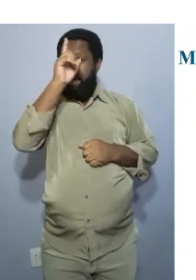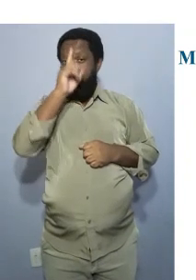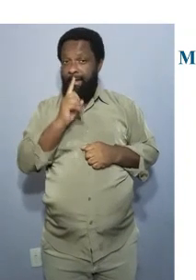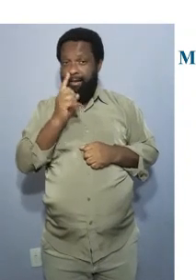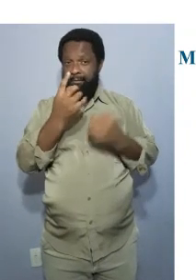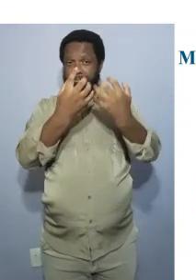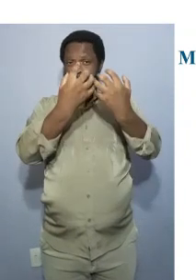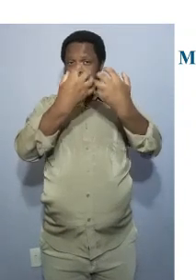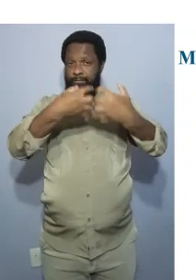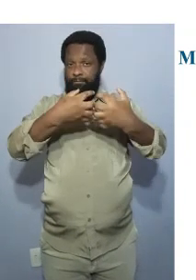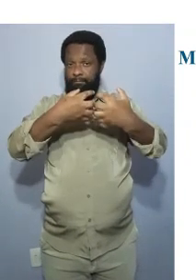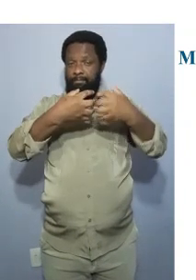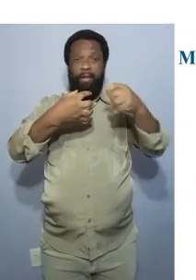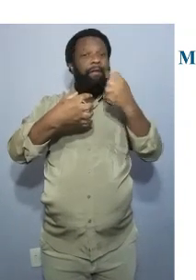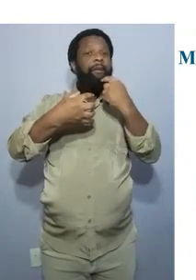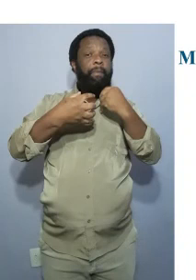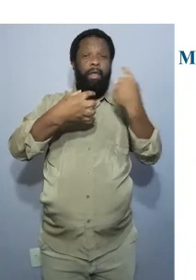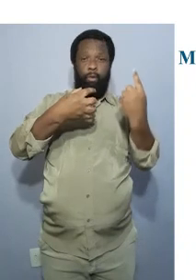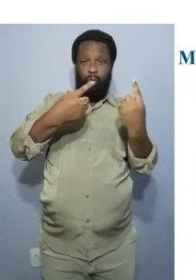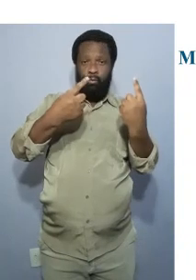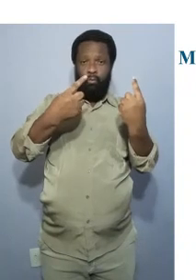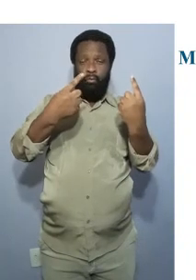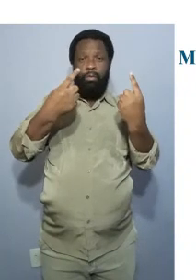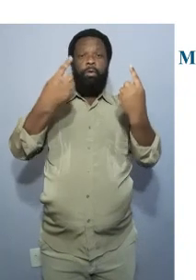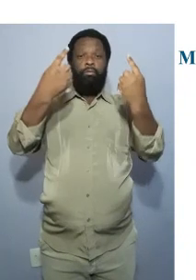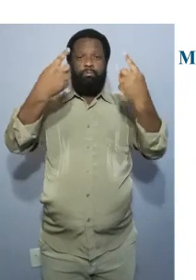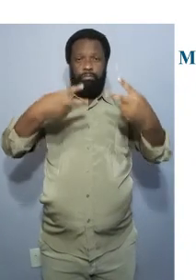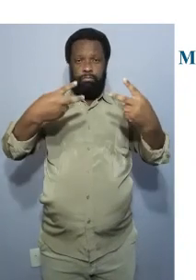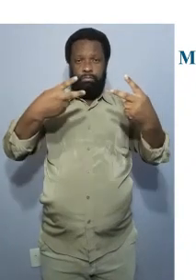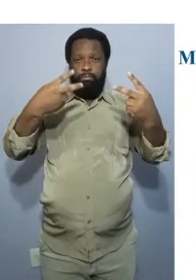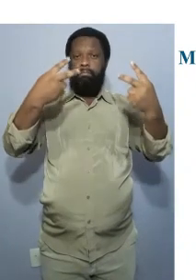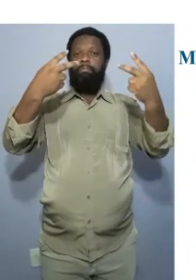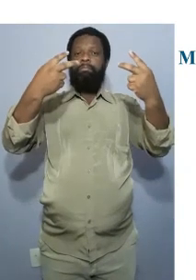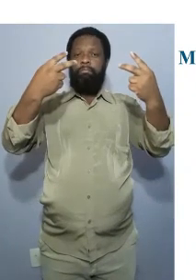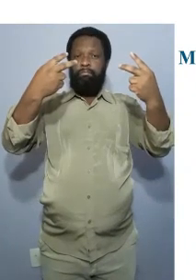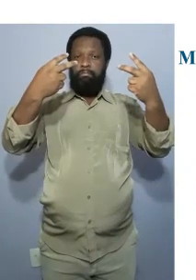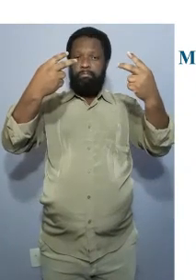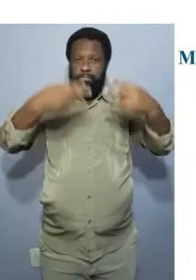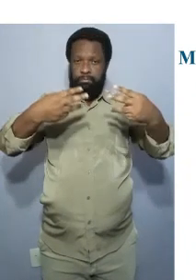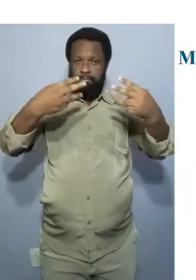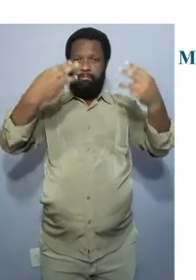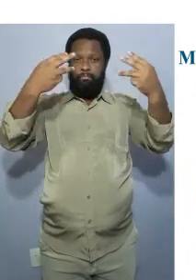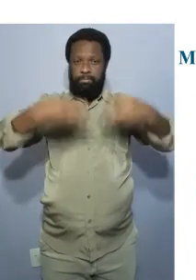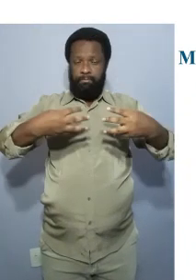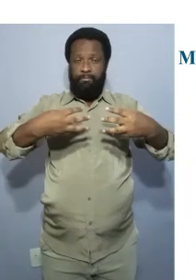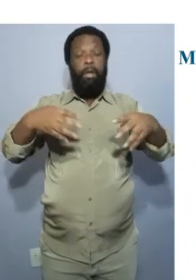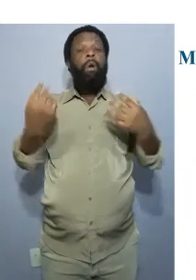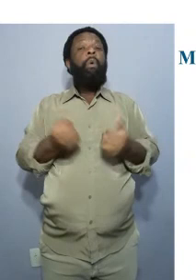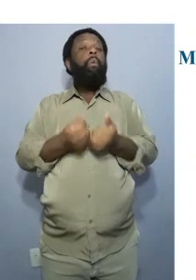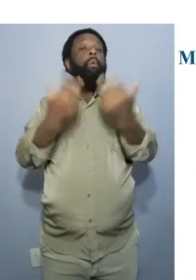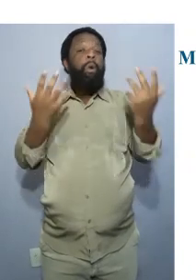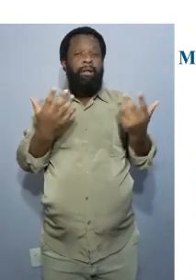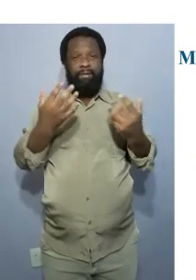amarela anda um dente, a engrenagem vermelha anda 1. Se a amarela anda 2, a vermelha anda 2. Então,